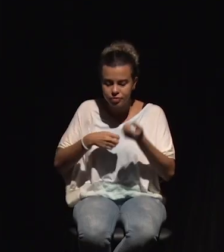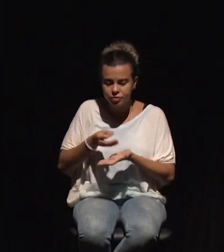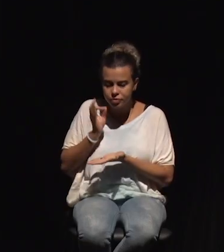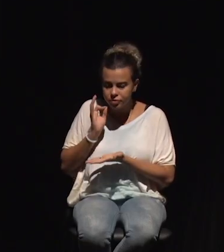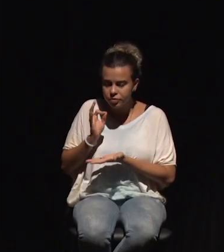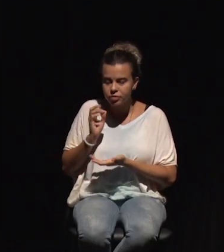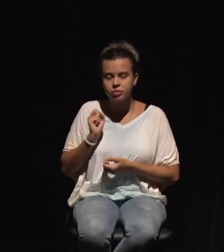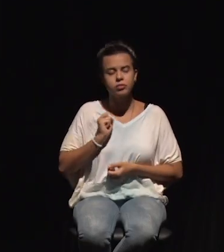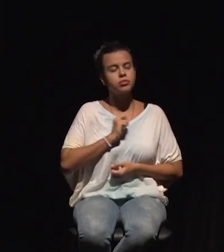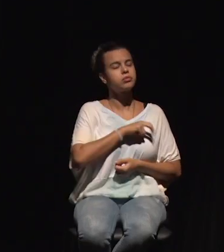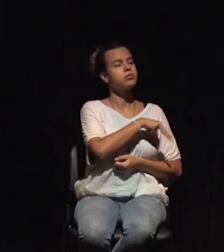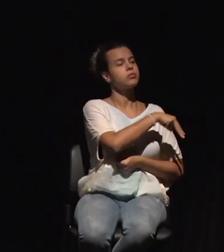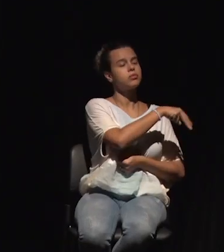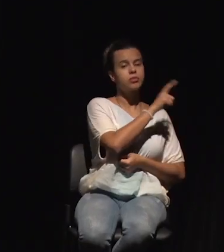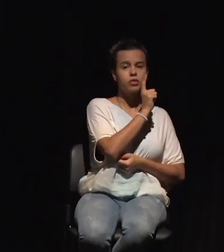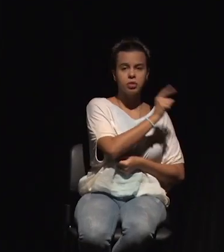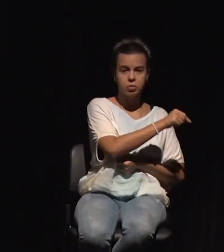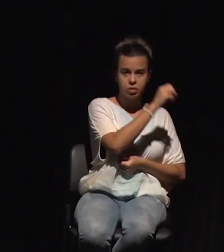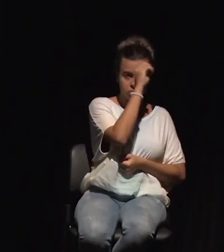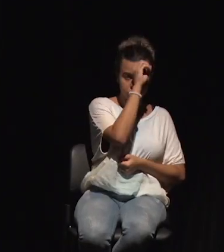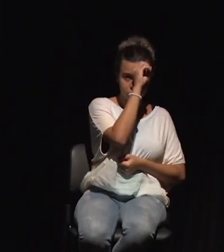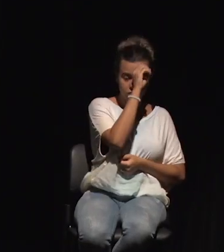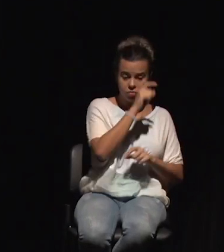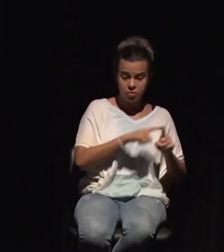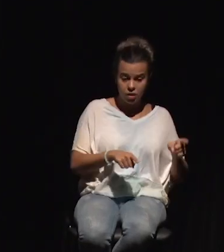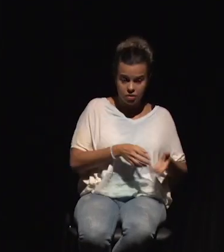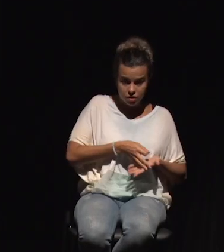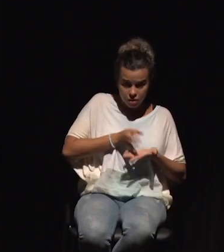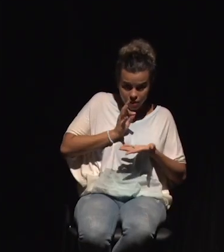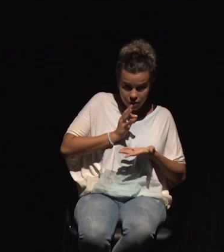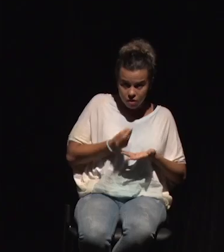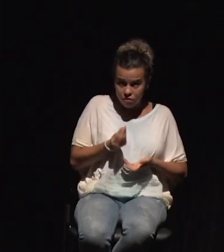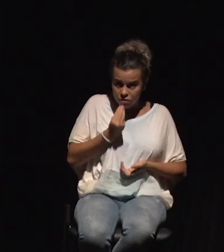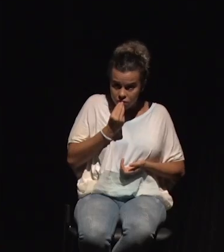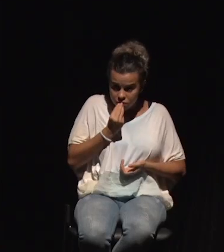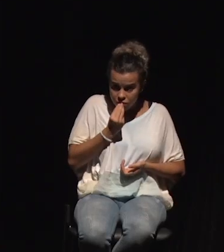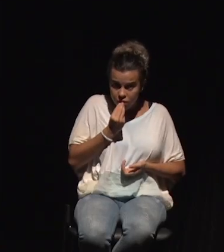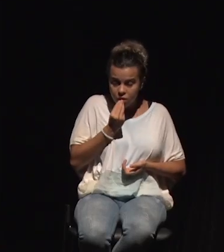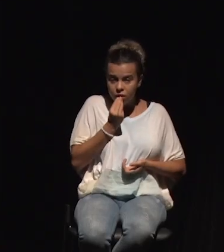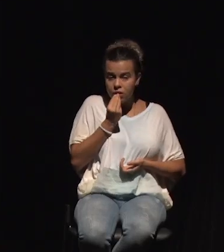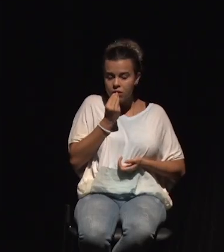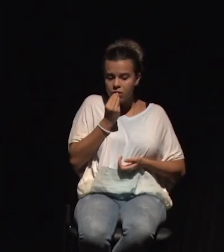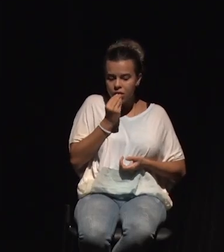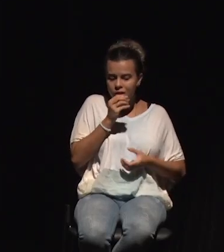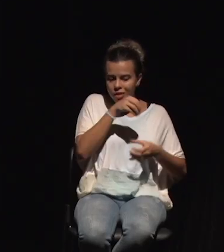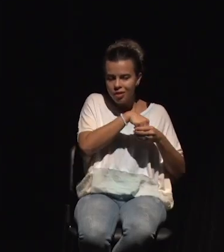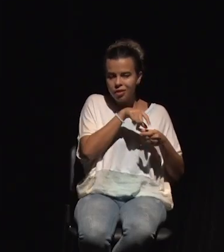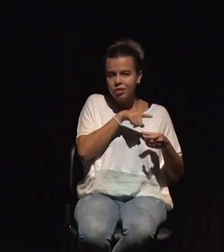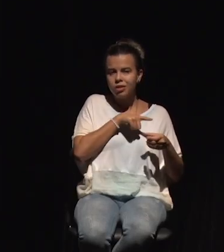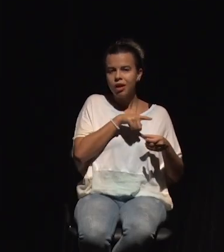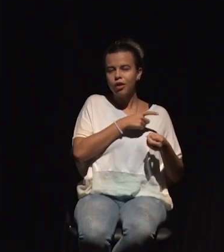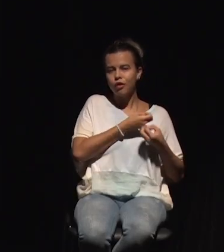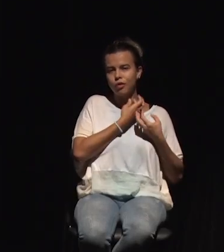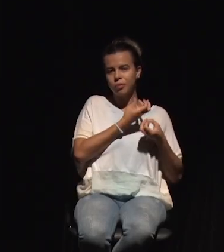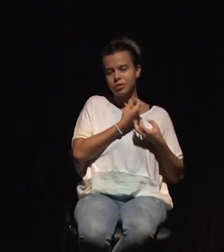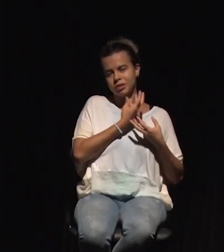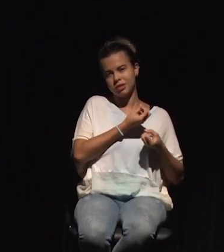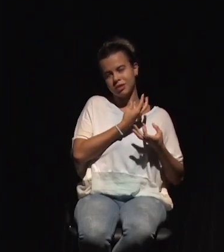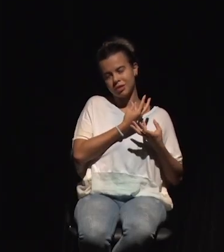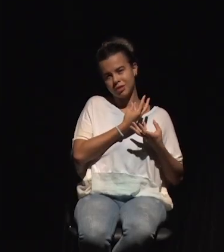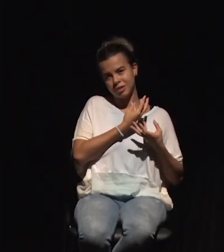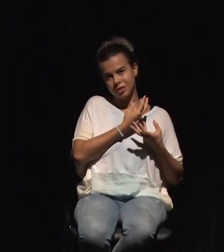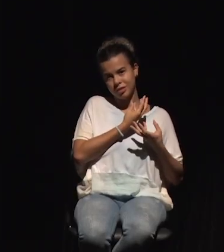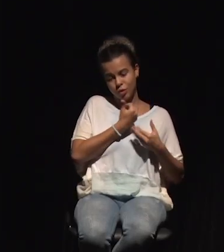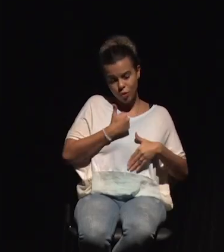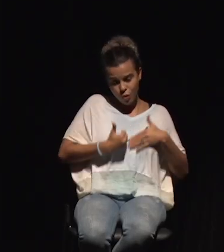que essa pessoa tomou acreditamos nós que possuía alguma informação que